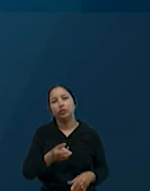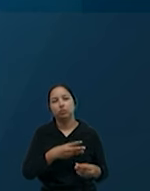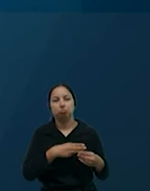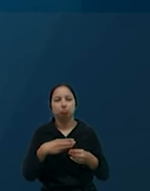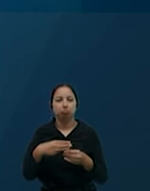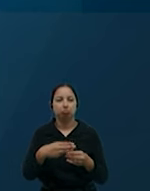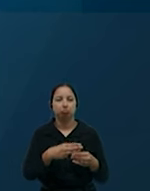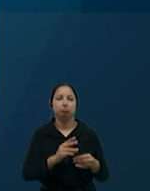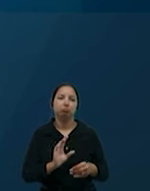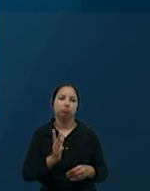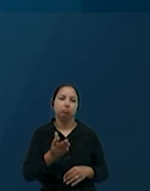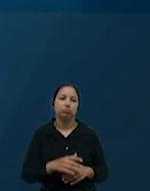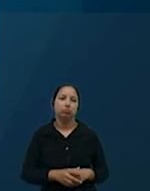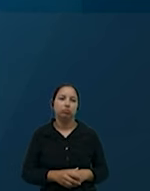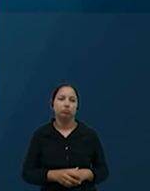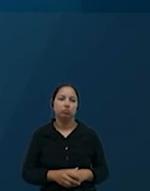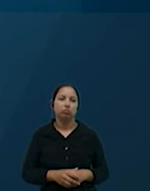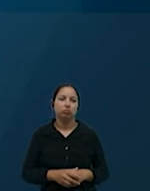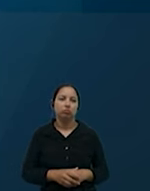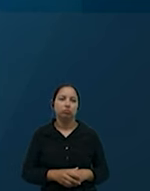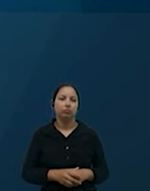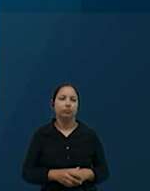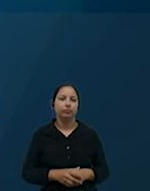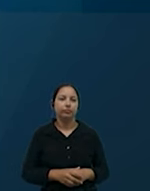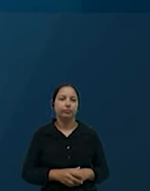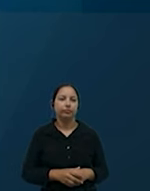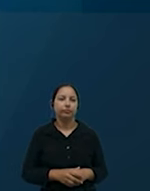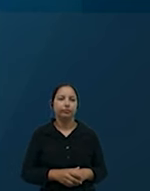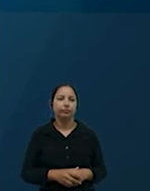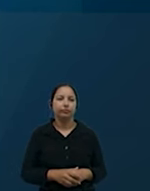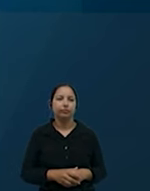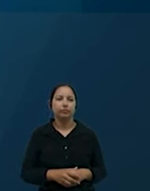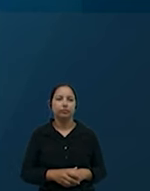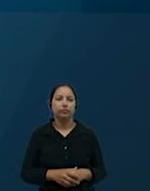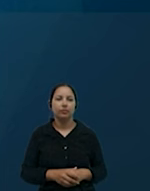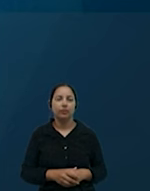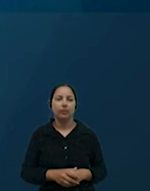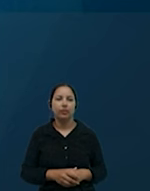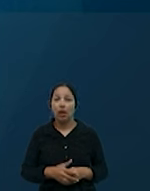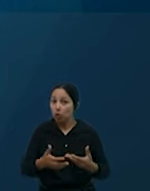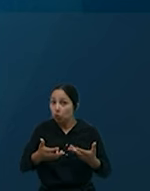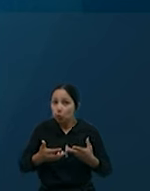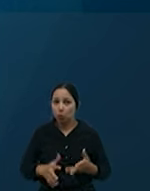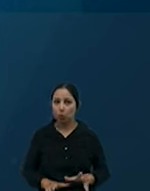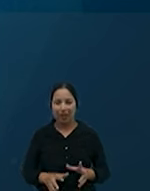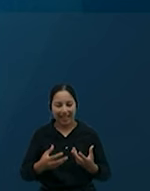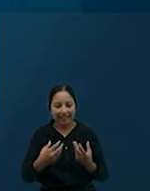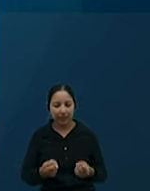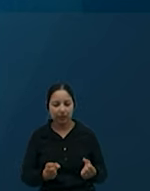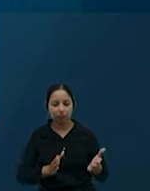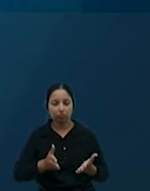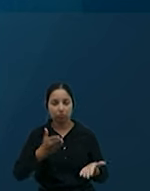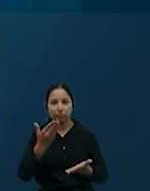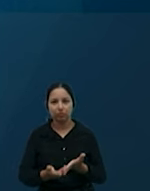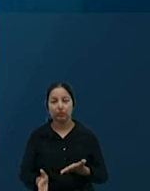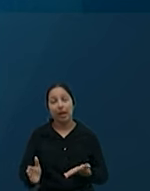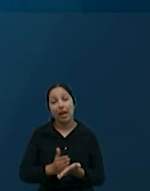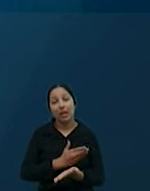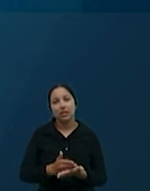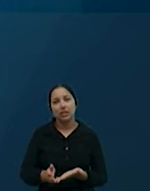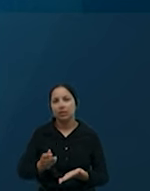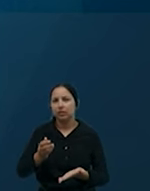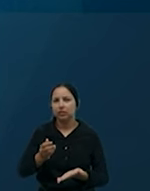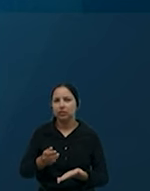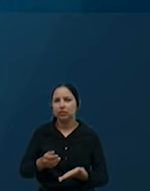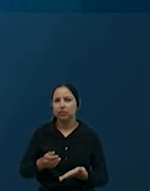simplesmente se recusam a reconhecer a prescrição intercorrente e, em muitos casos, fica insistindo em